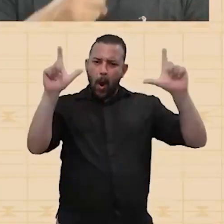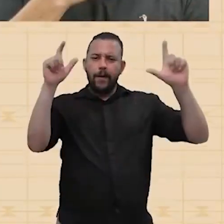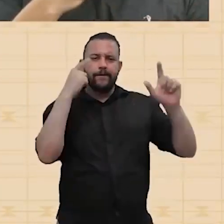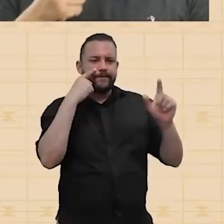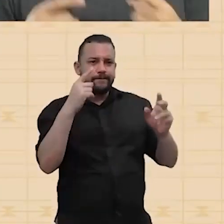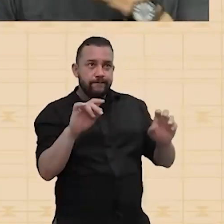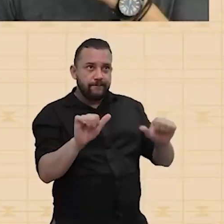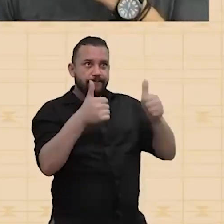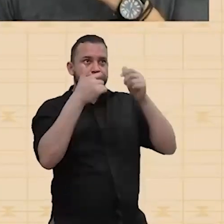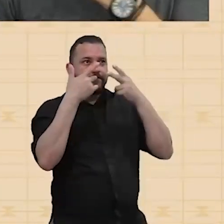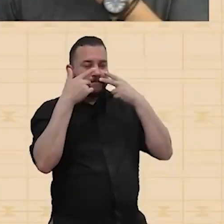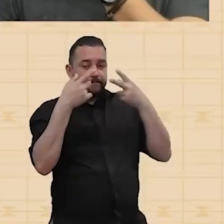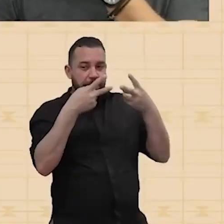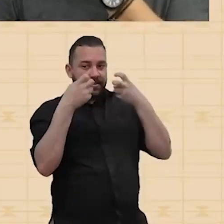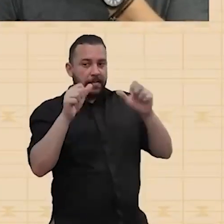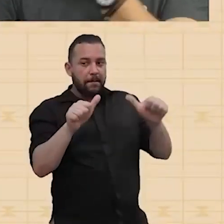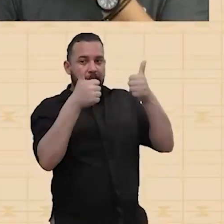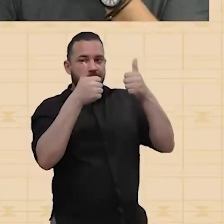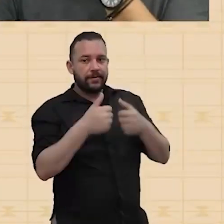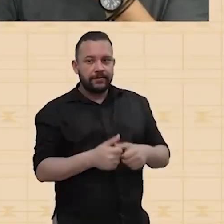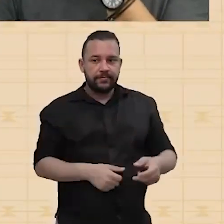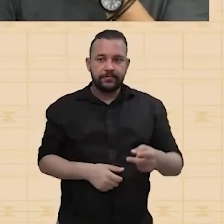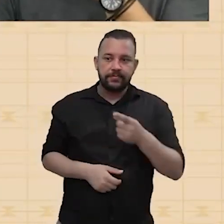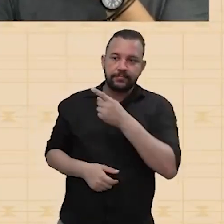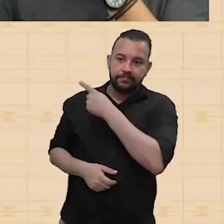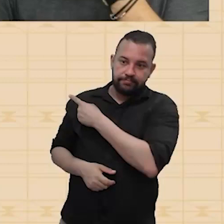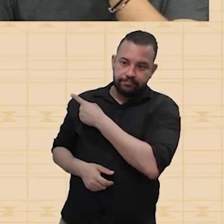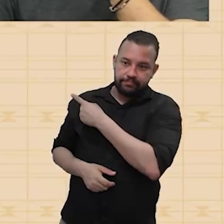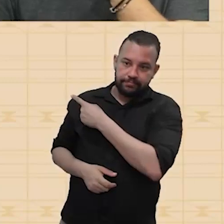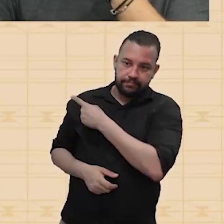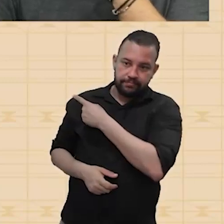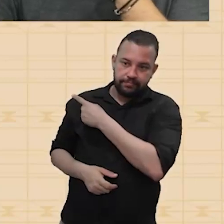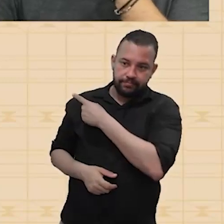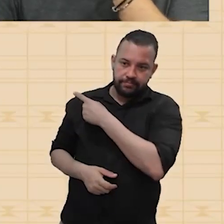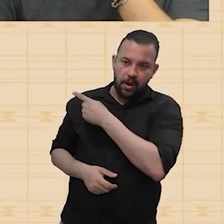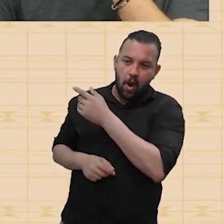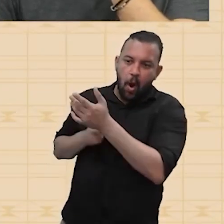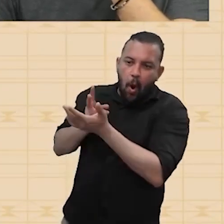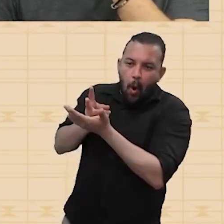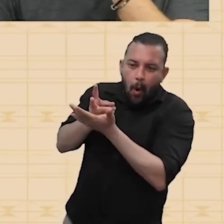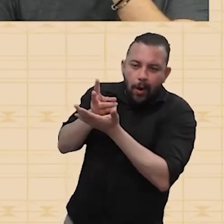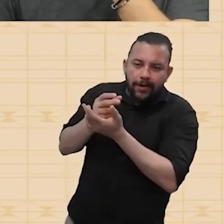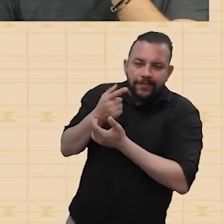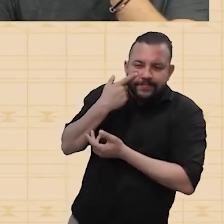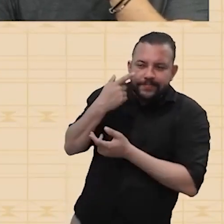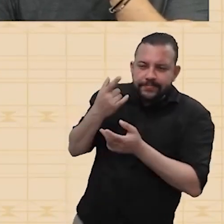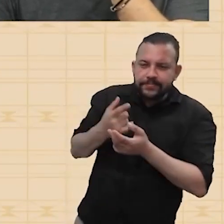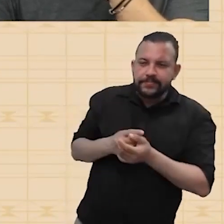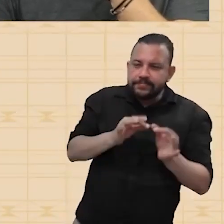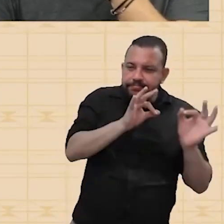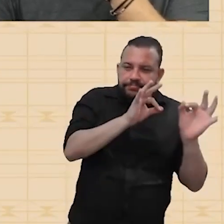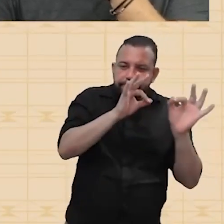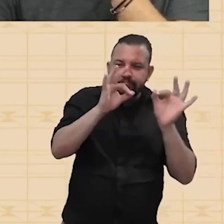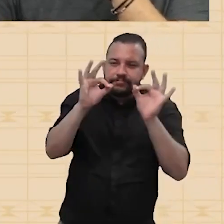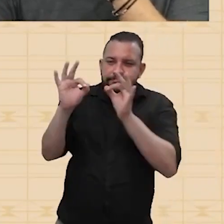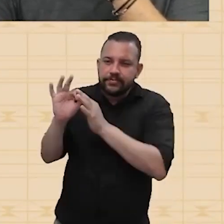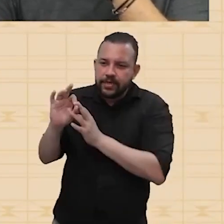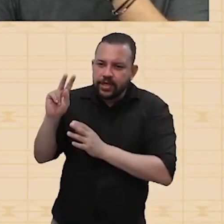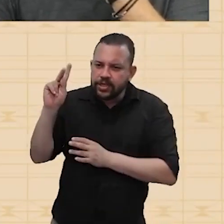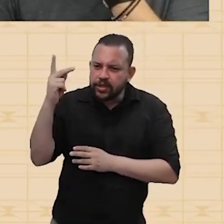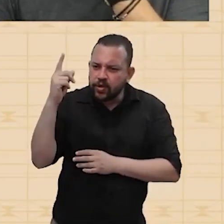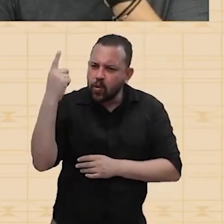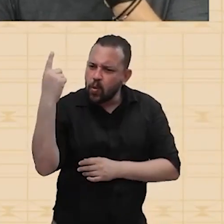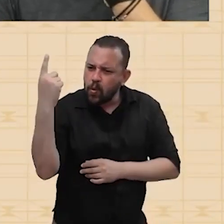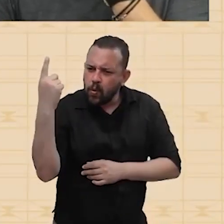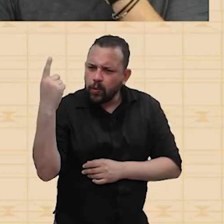visualizar. Aqui. Tá vendo só essa tabela? Acompanha ali, ó. Tá vendo que ao lado do hidrogênio tem 1, aí depois